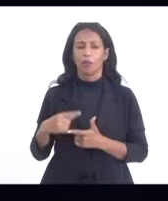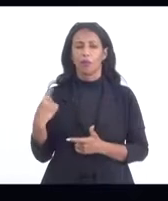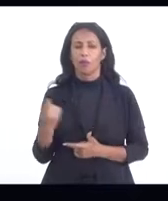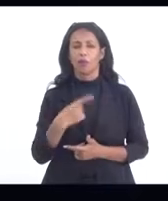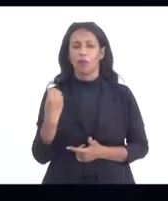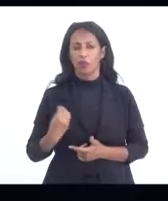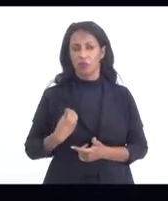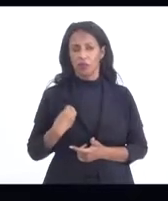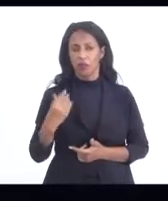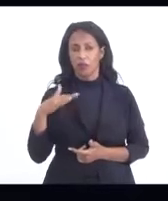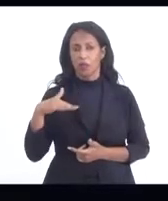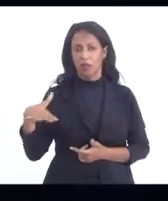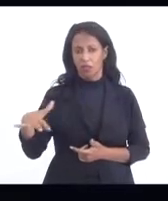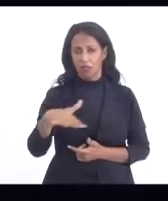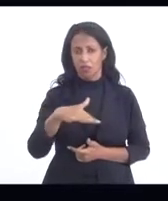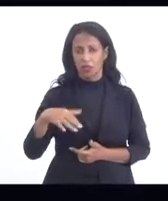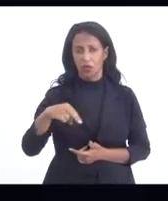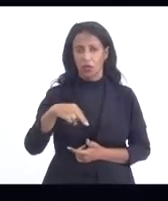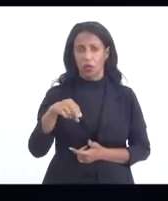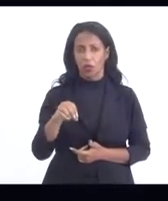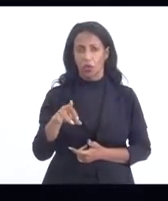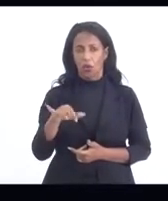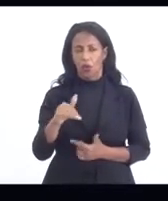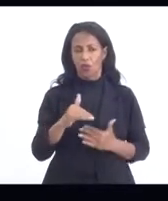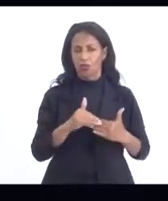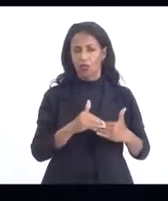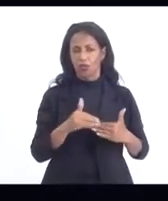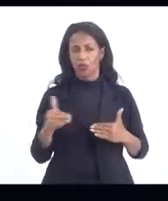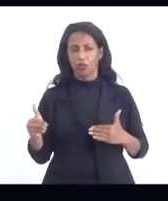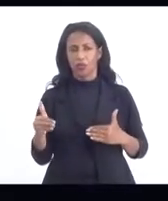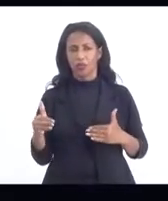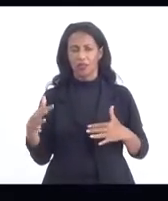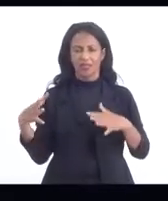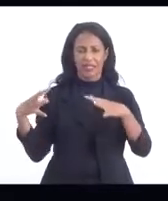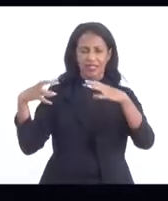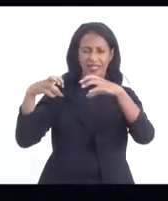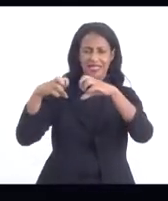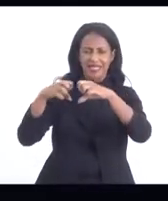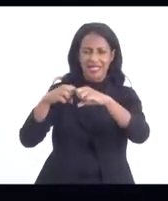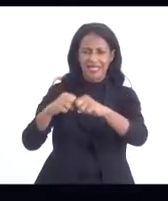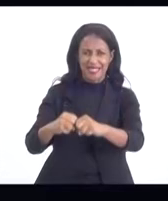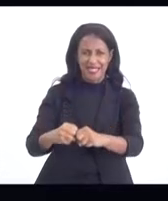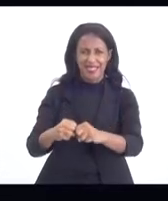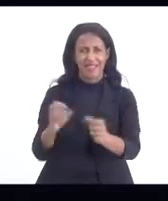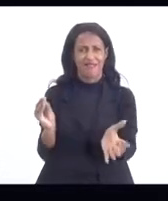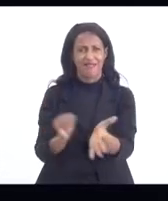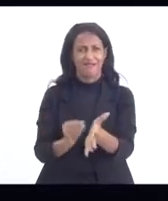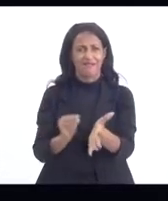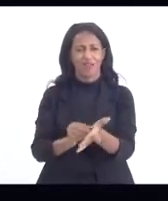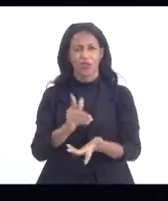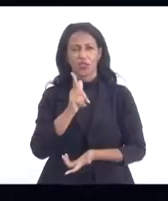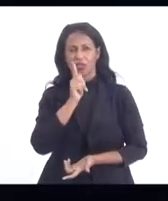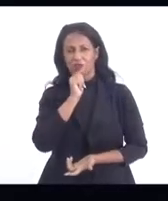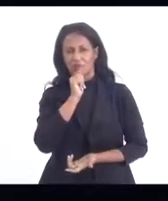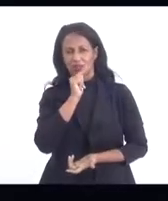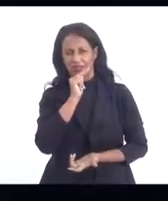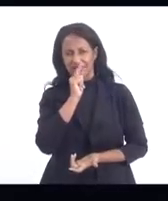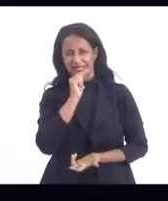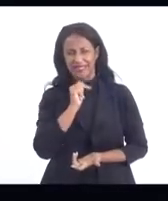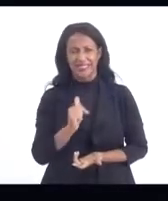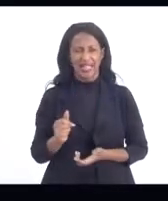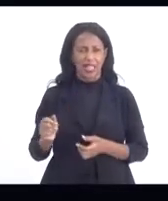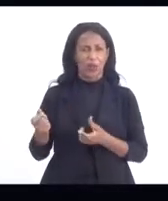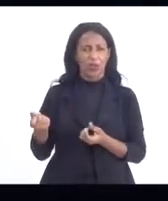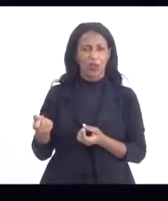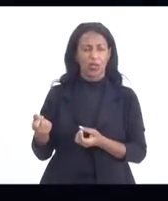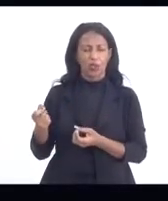vivemos aqui na nossa região noroeste, durante a seca, a escassez de água que assombra os